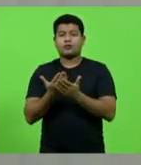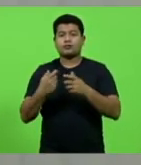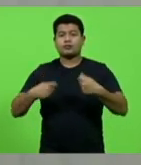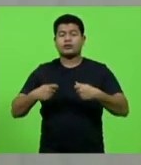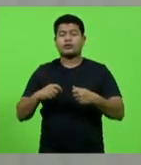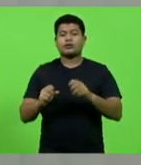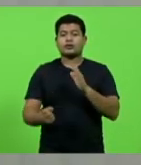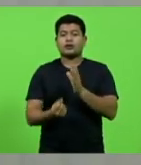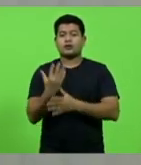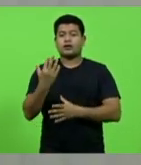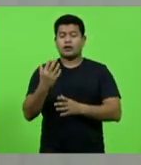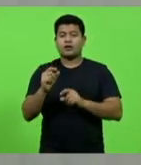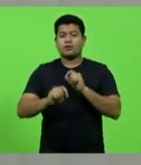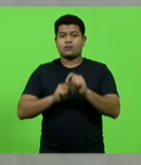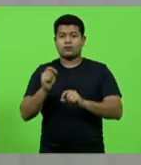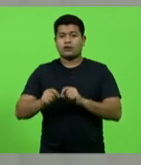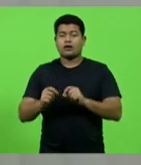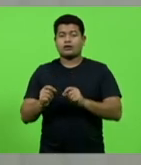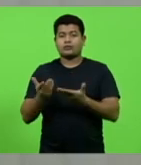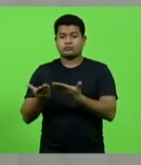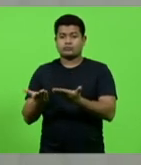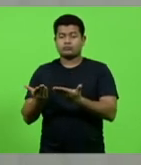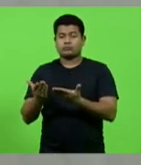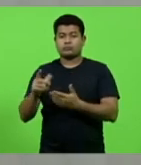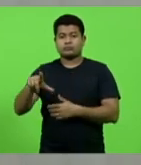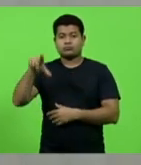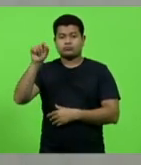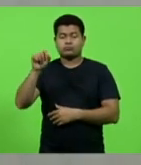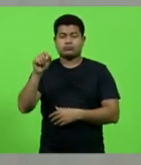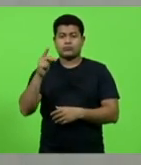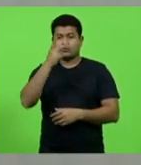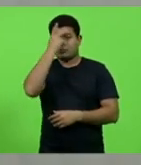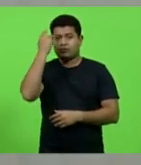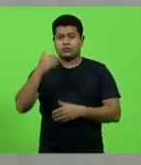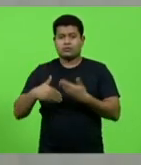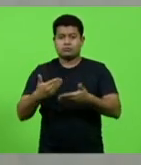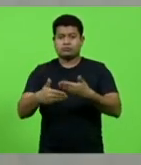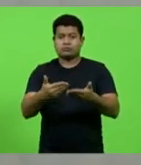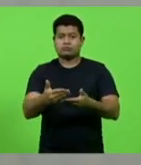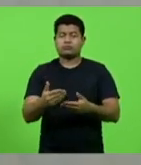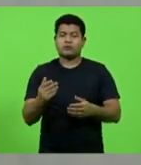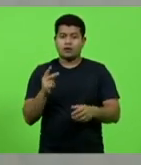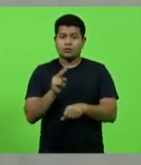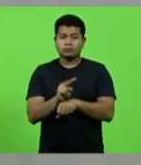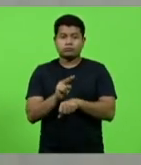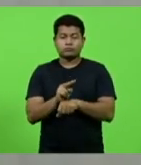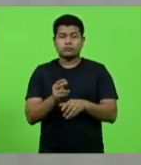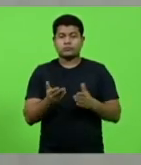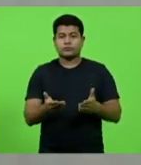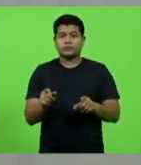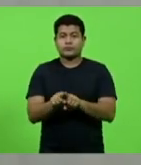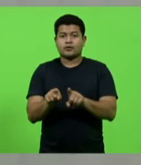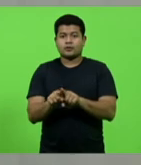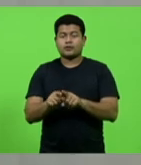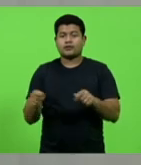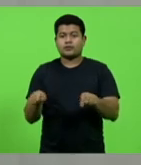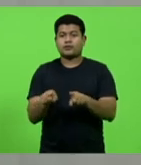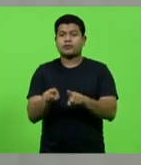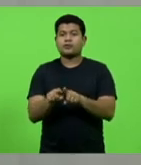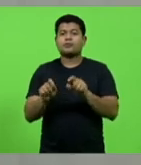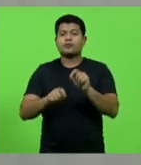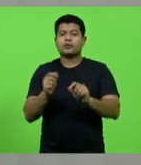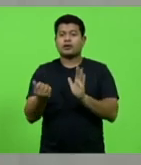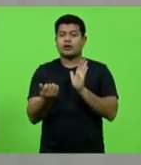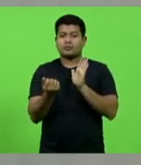para qualificar este processo. É importante que as famílias apresentem os registros das atividades